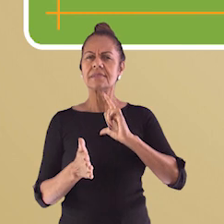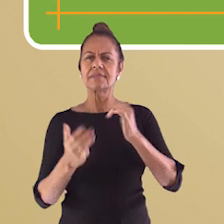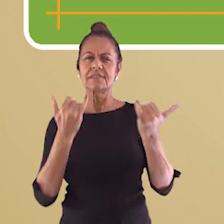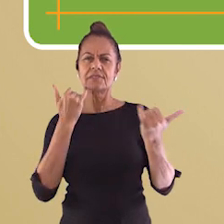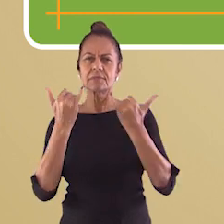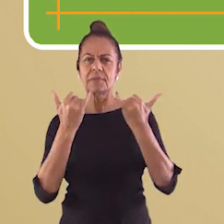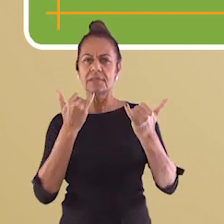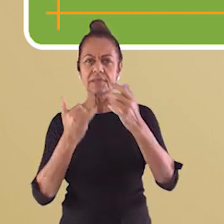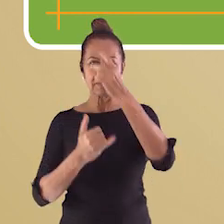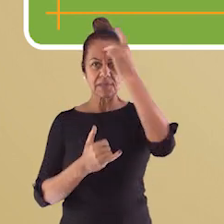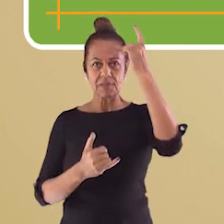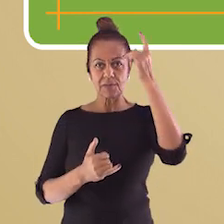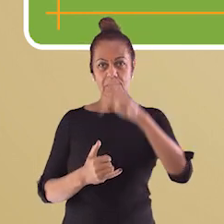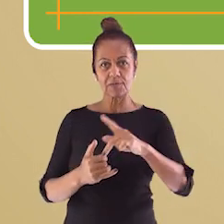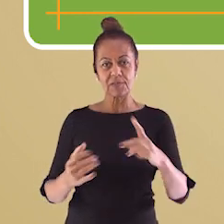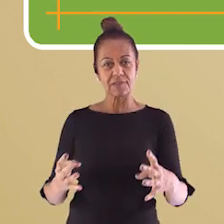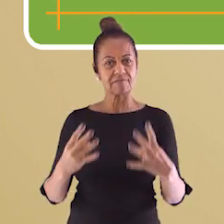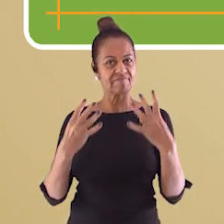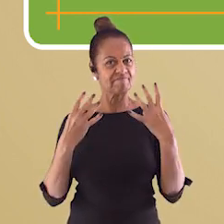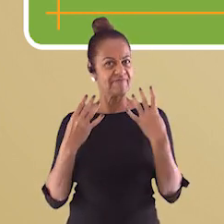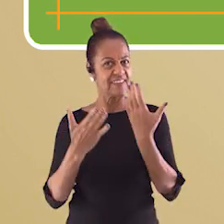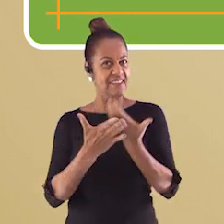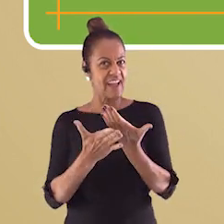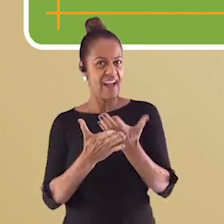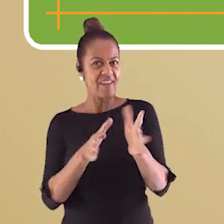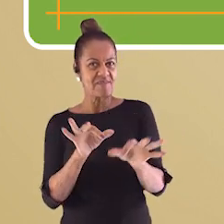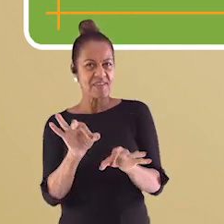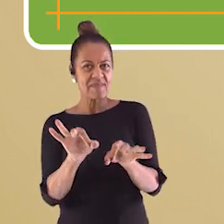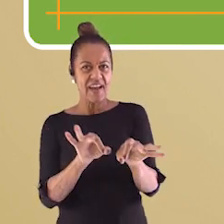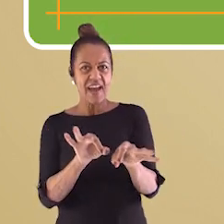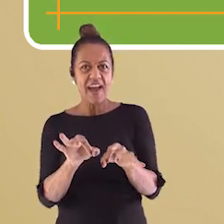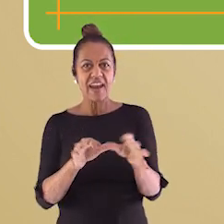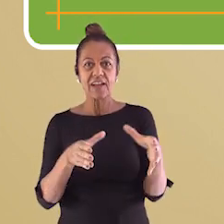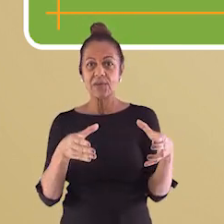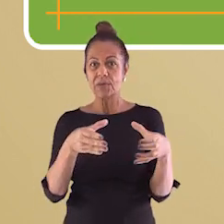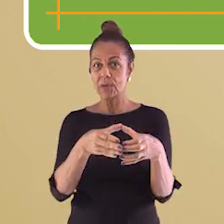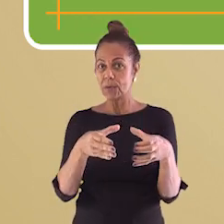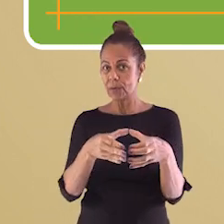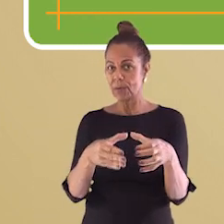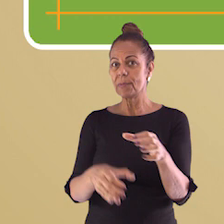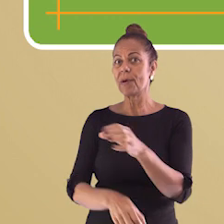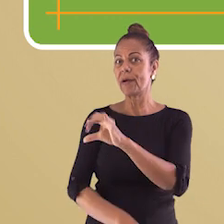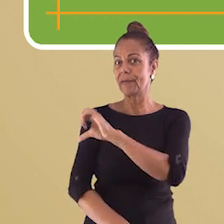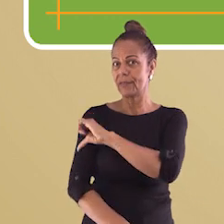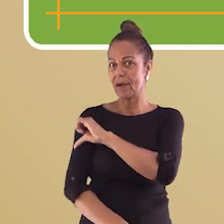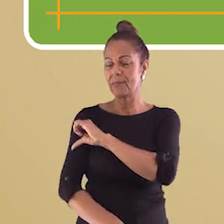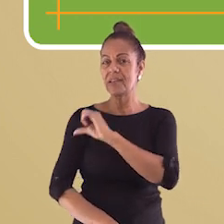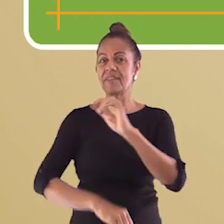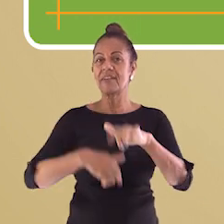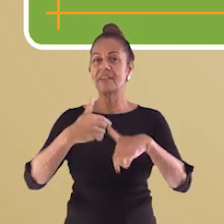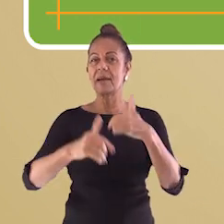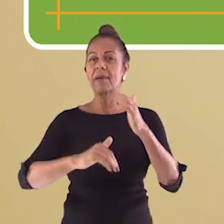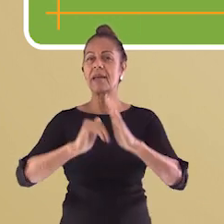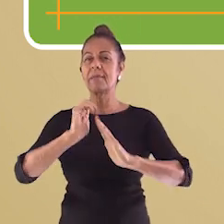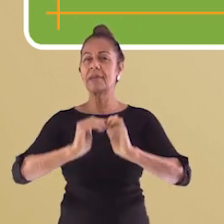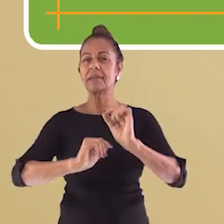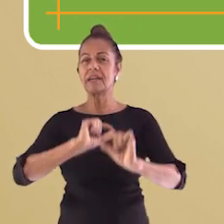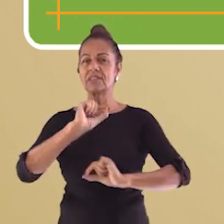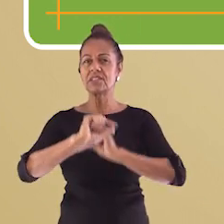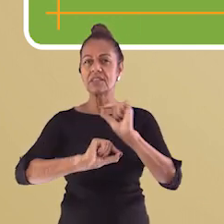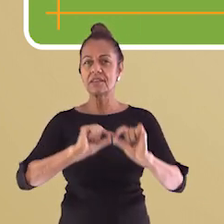acompanhando. Esta aula é do 9º ano do ensino fundamental, anos finais, e trabalha a habilidade que